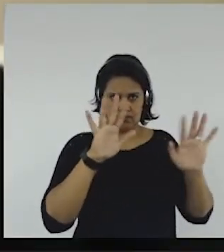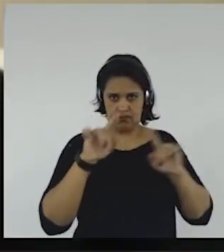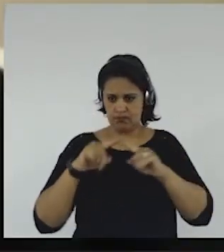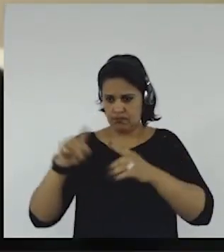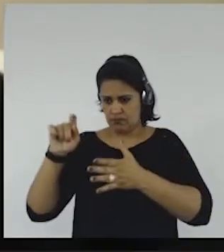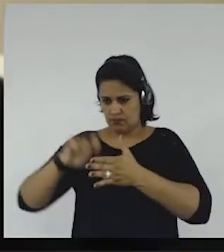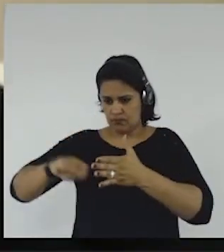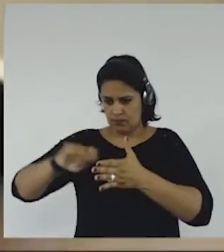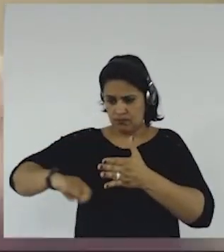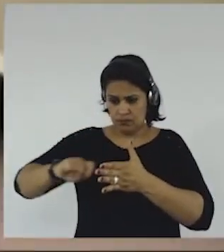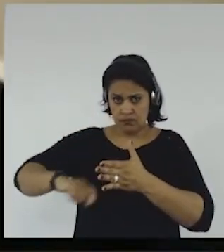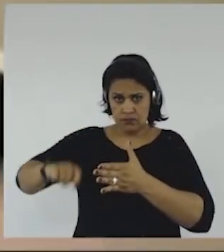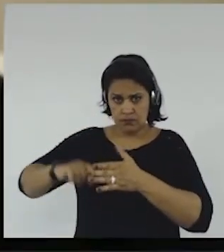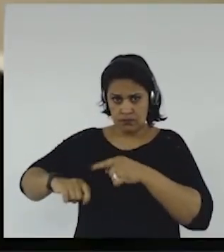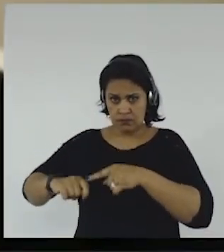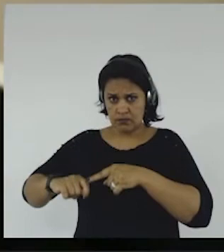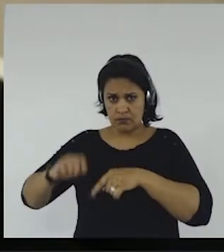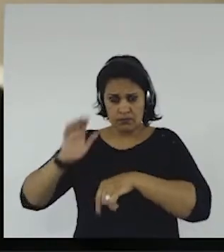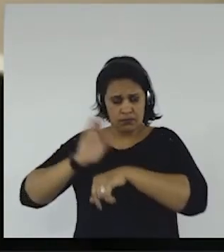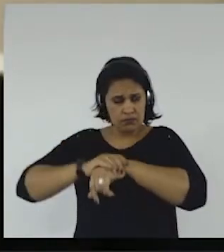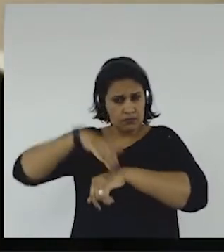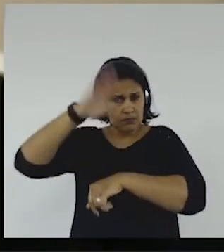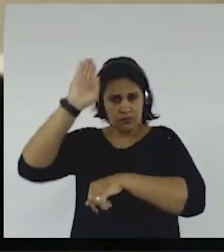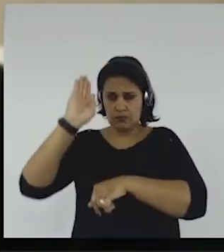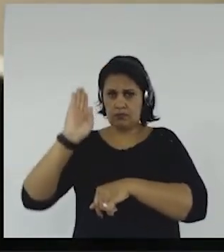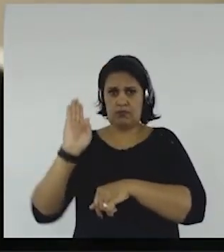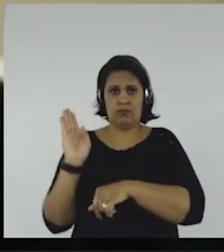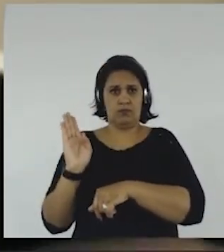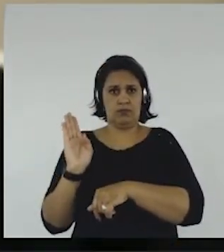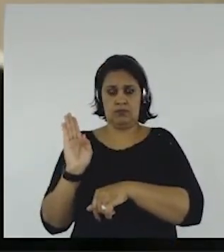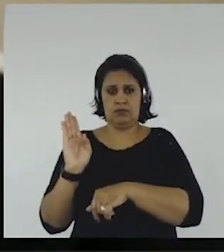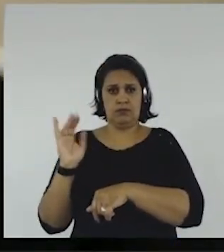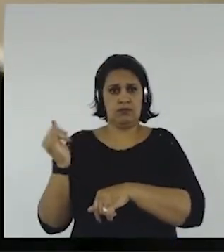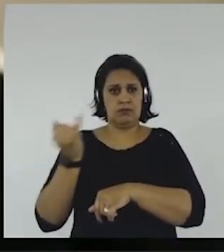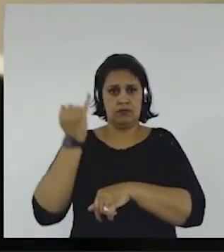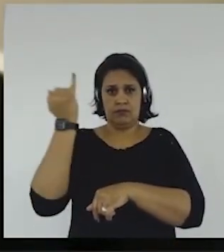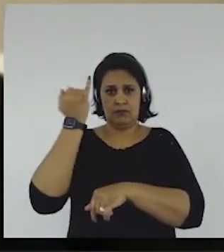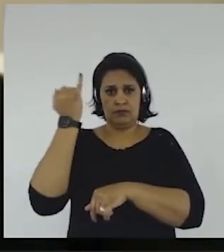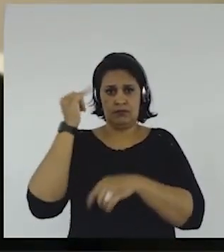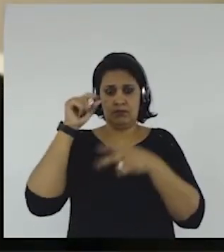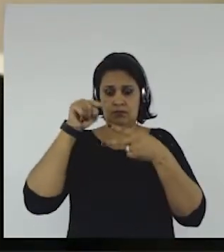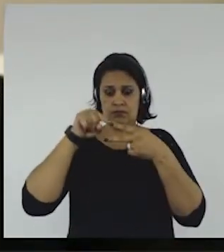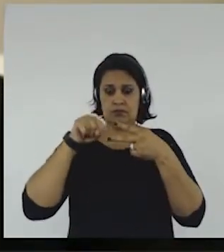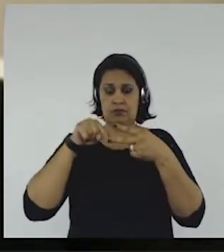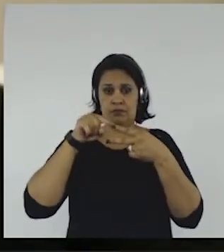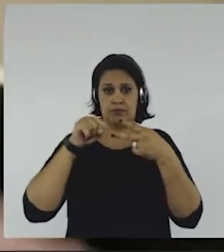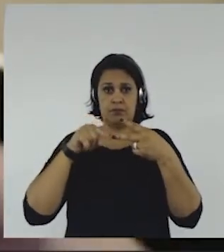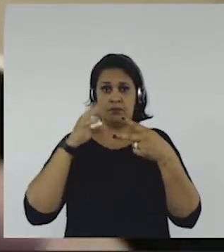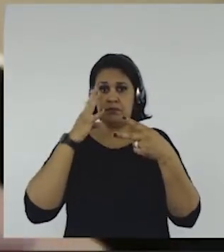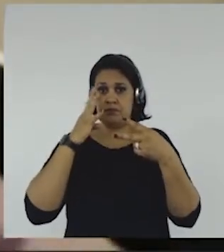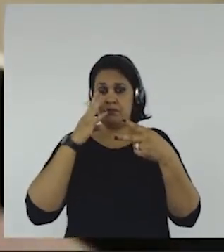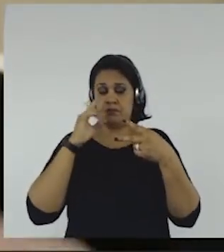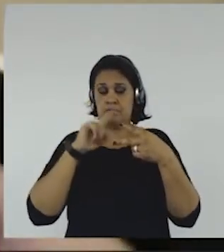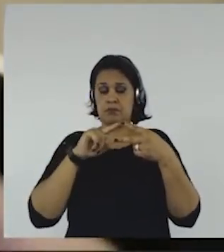Serpa Lopes é tão importante que dois aspectos eu chamaria a atenção. Além de Serpa Lopes